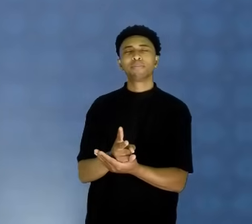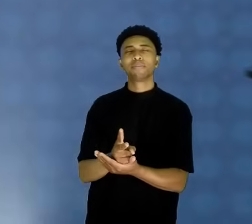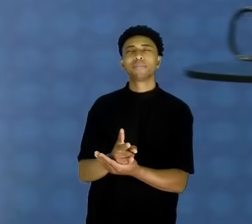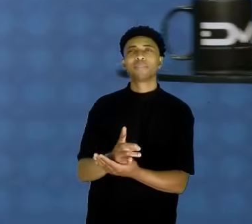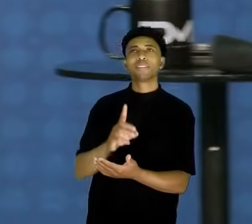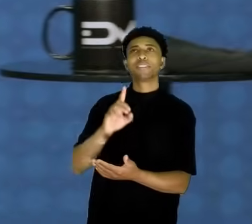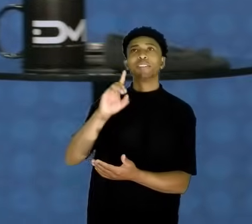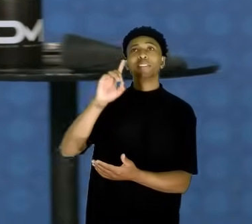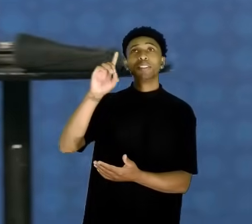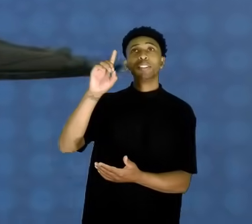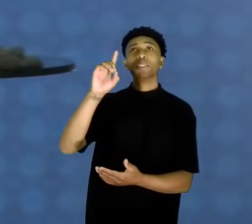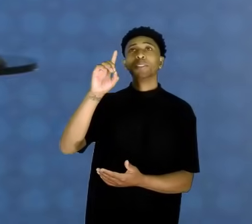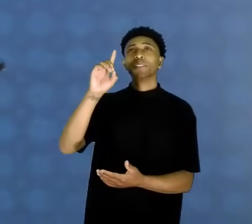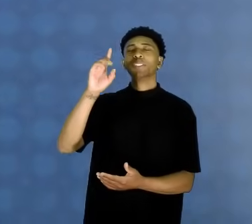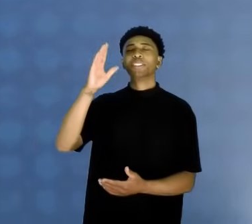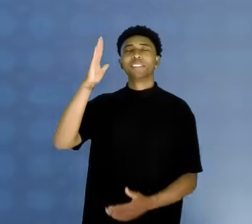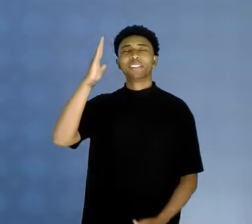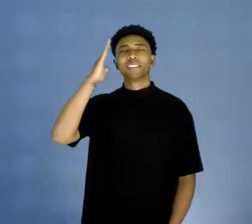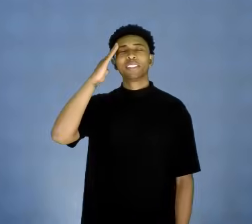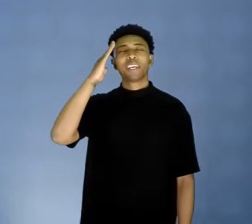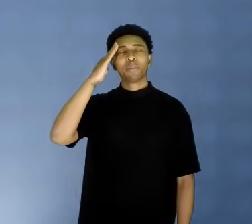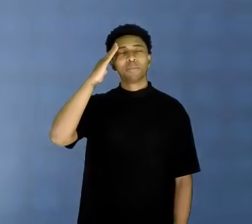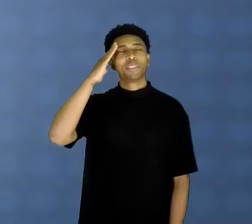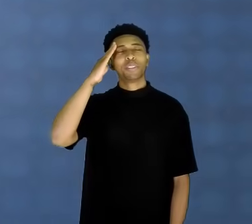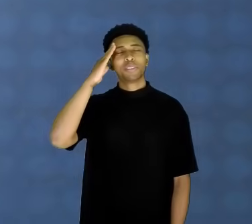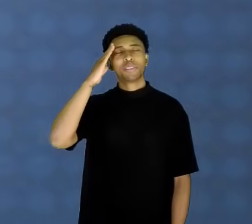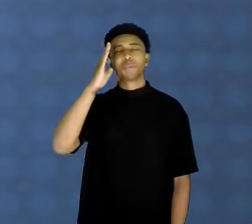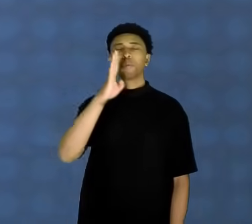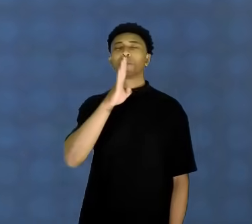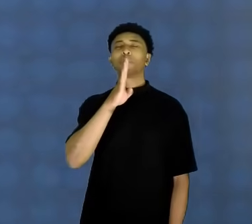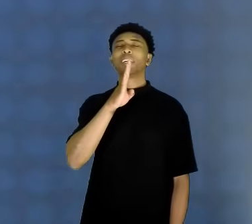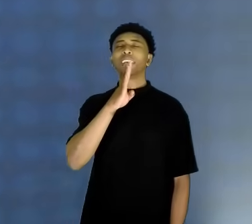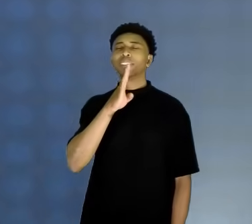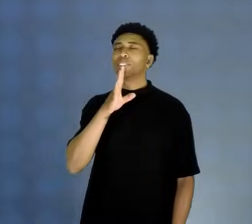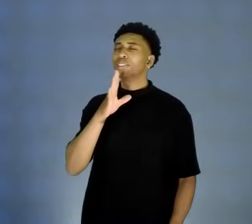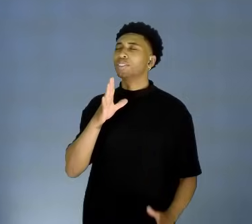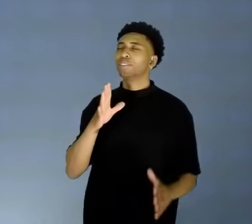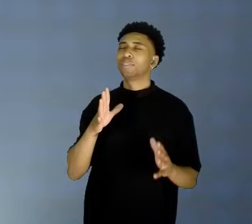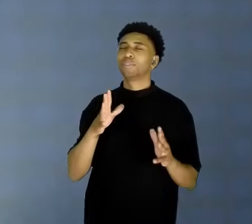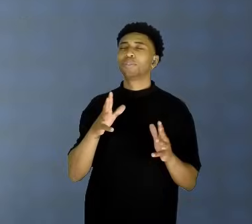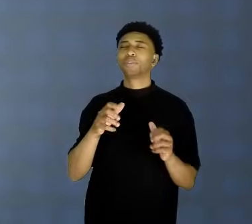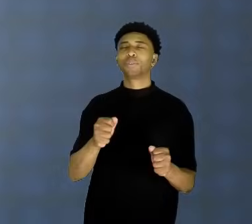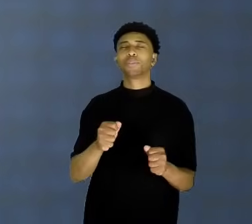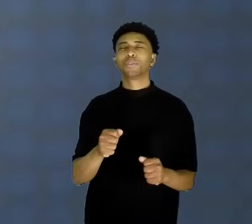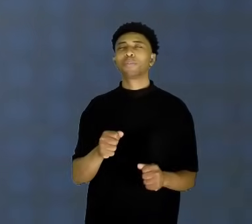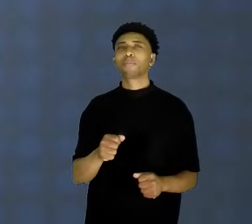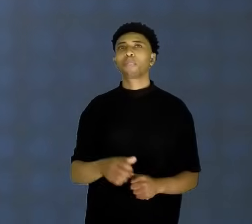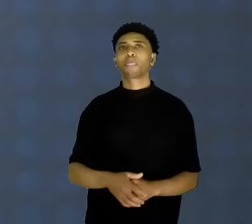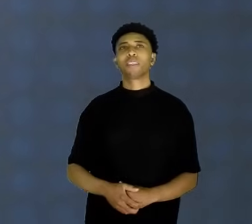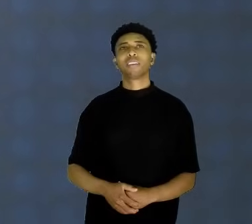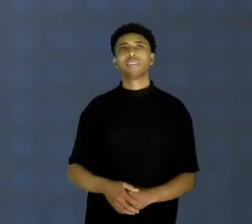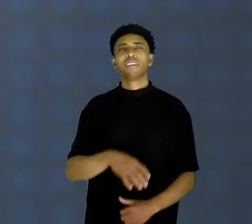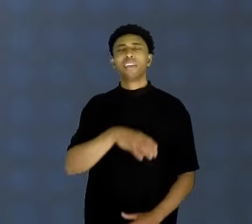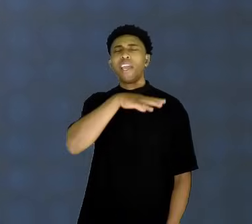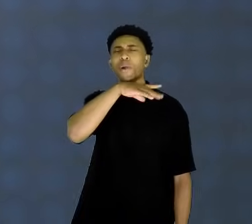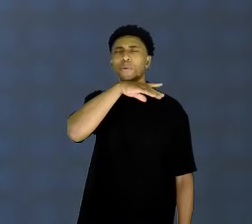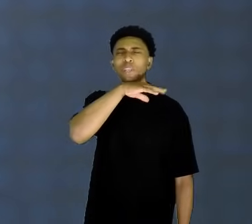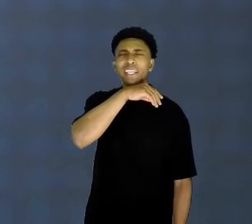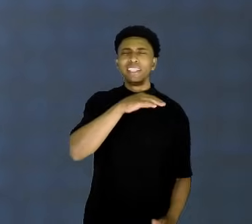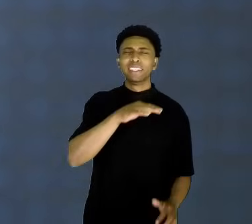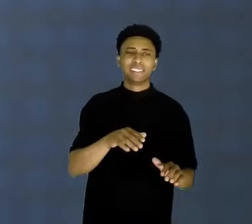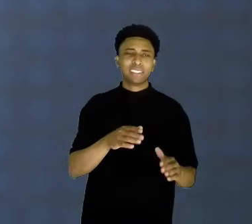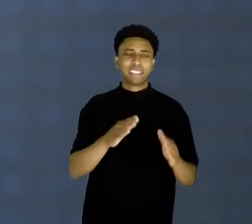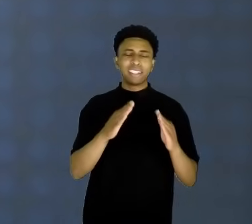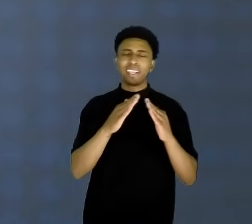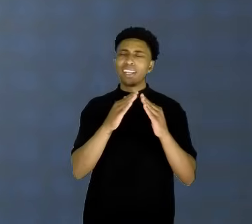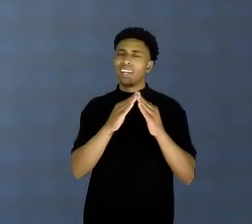é ruim perceber que as pessoas não gostam da gente. Como é ruim perceber que a nossa presença não é bem-vinda. E